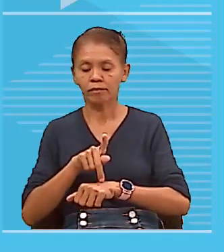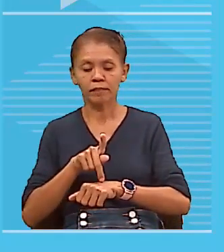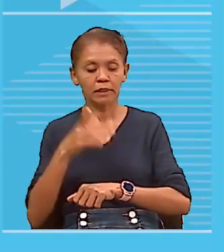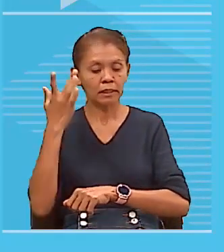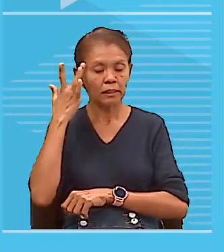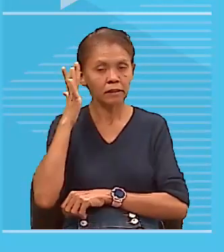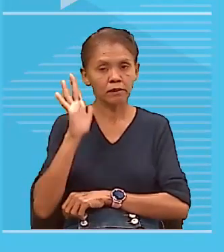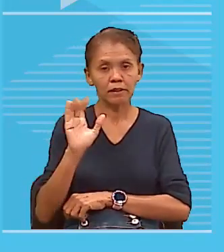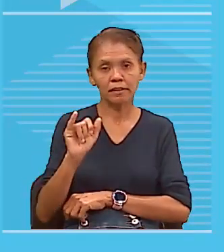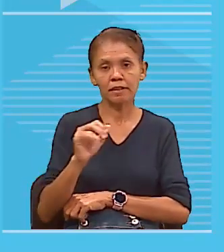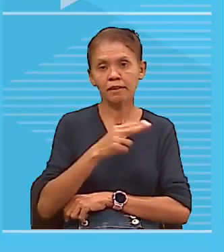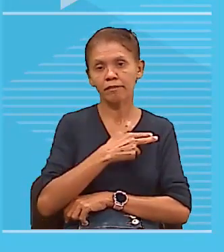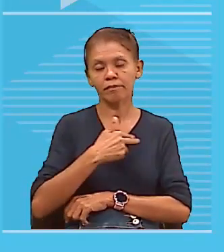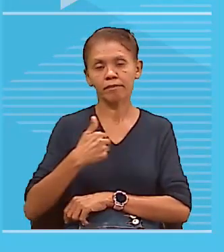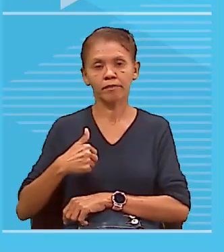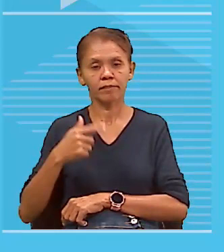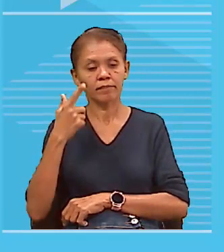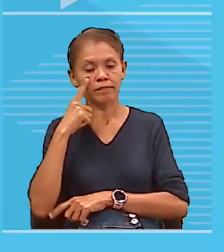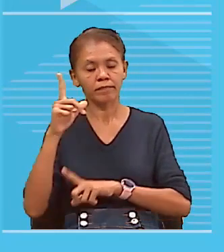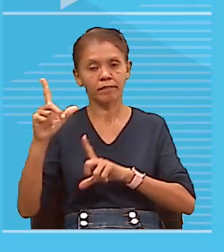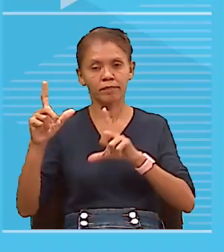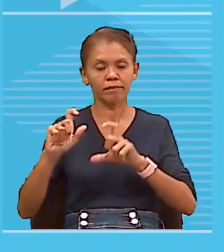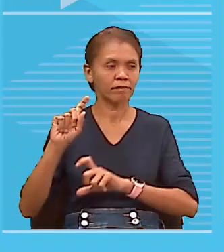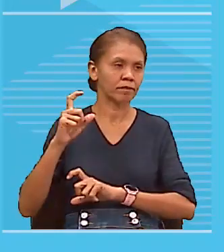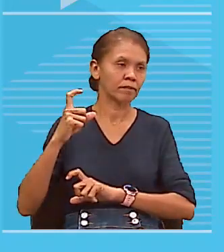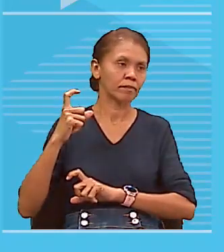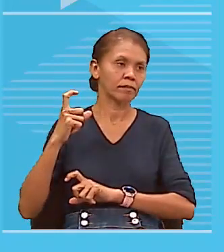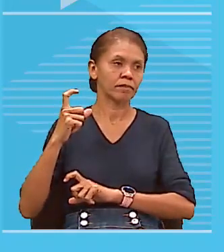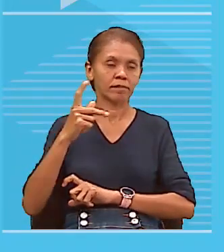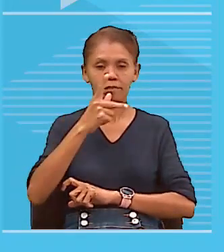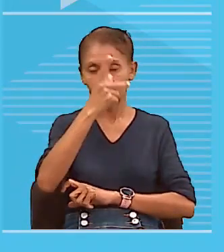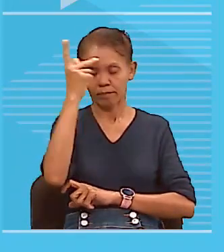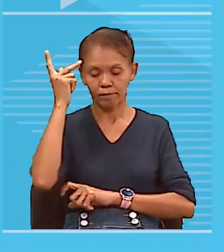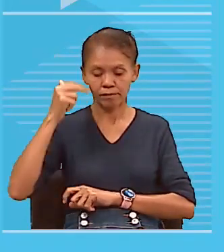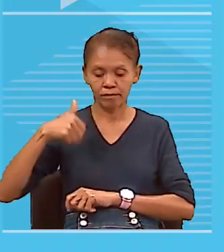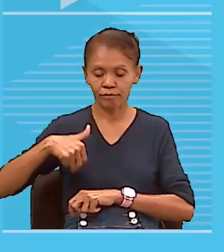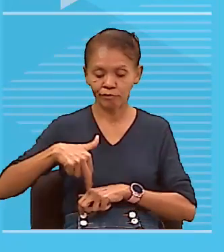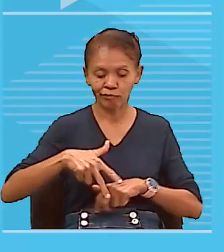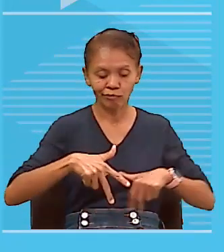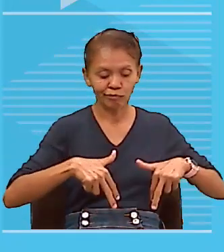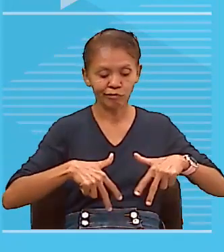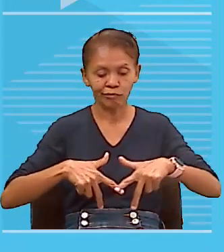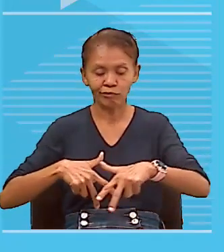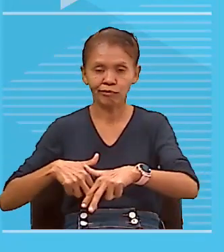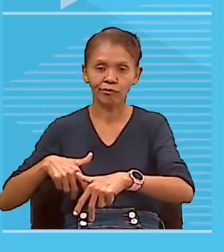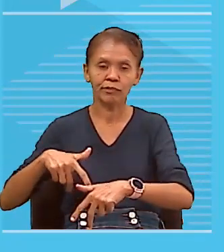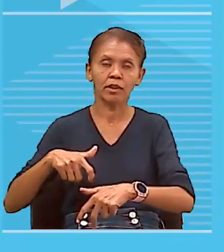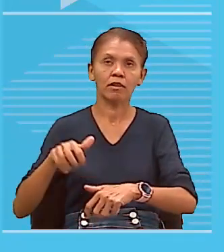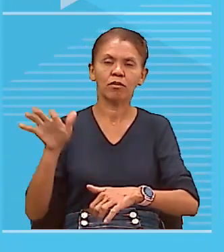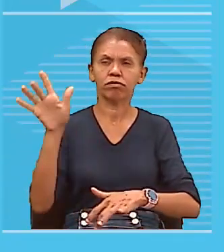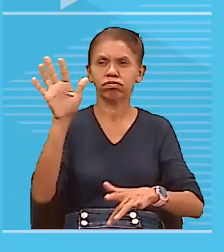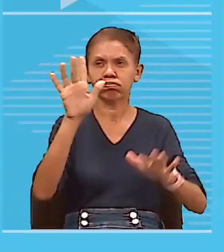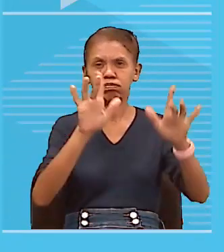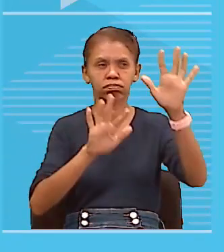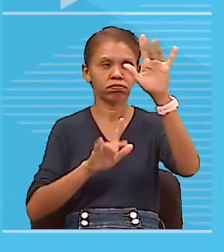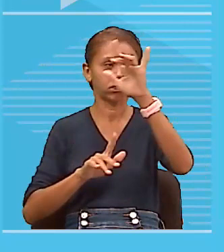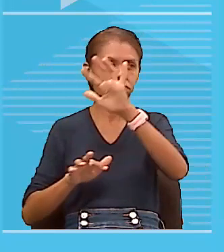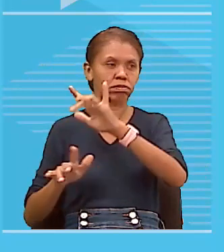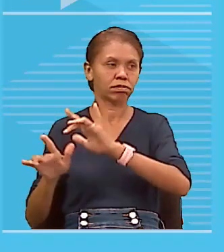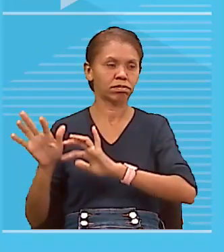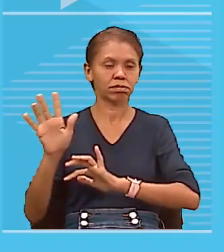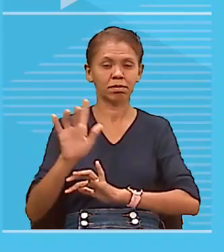uma foto antiga em que as pessoas andavam em meio à fumaça nas ruas e é tanta poluição que fica visível até nas